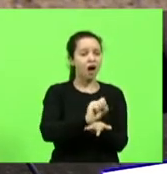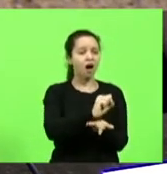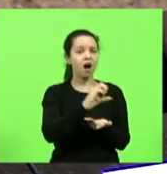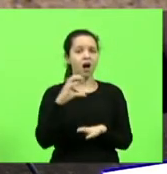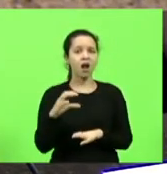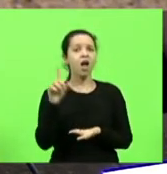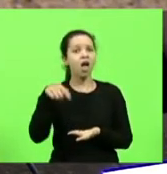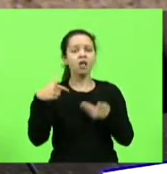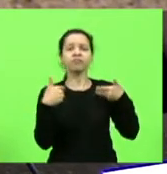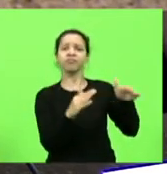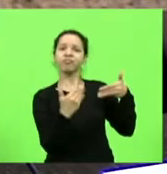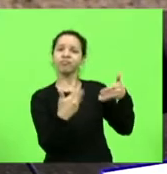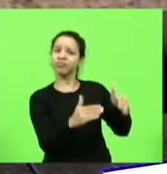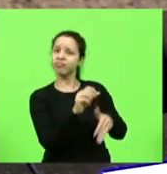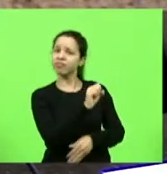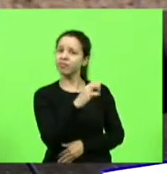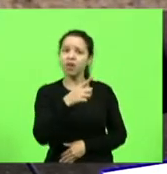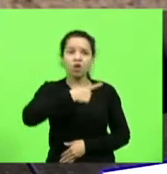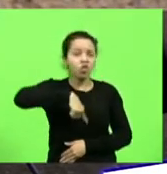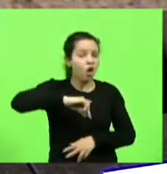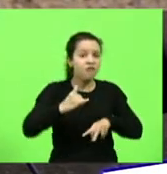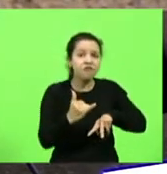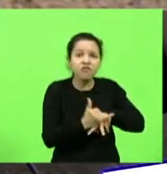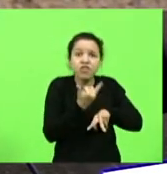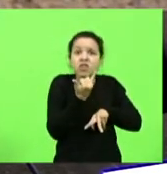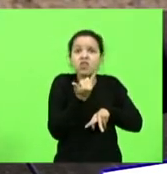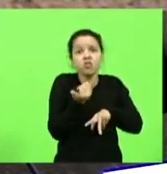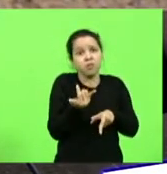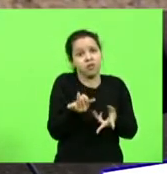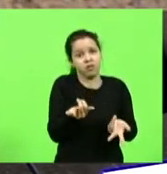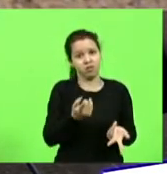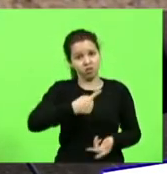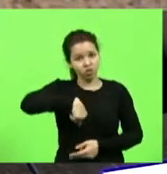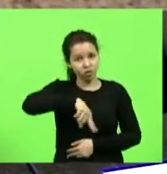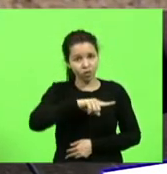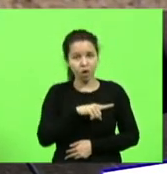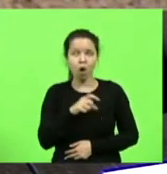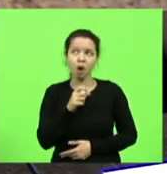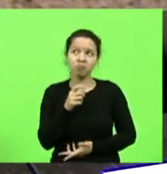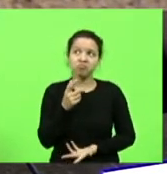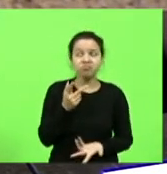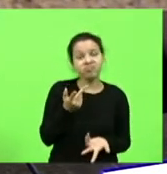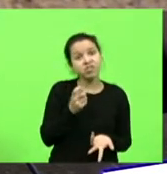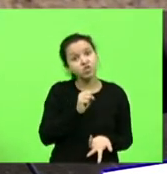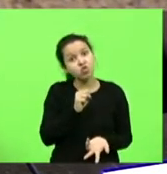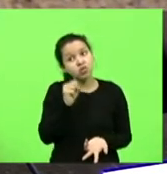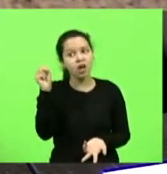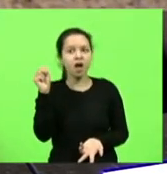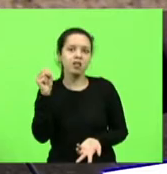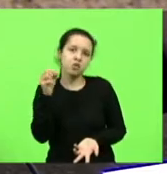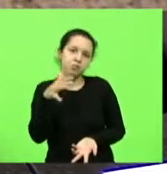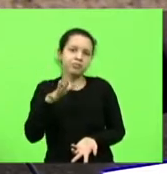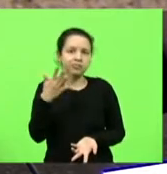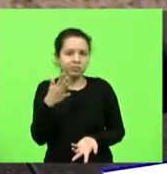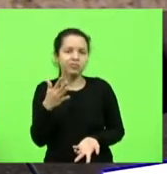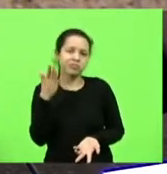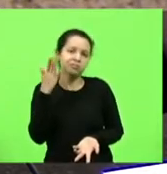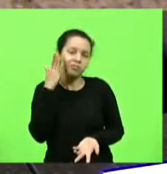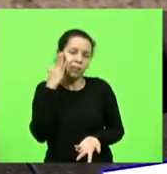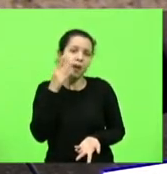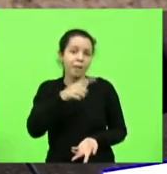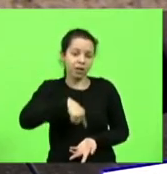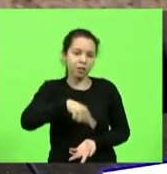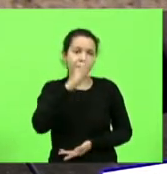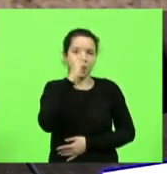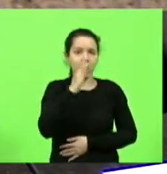Santa Catarina. Somos vítimas do nosso relativo sucesso. Relativo porque nós sabemos que vivemos no Brasil e nós sabemos